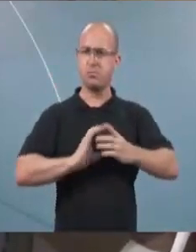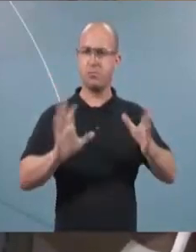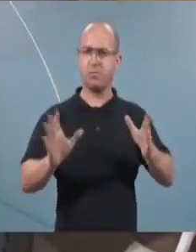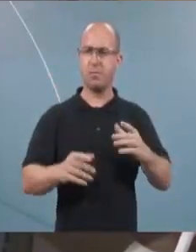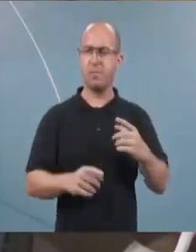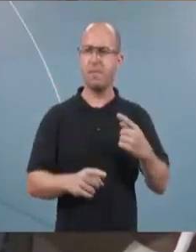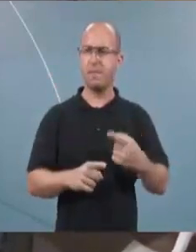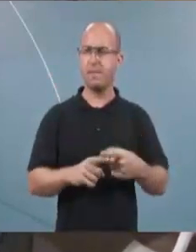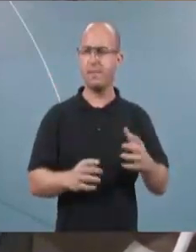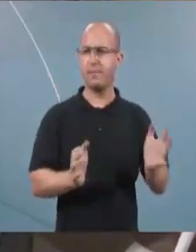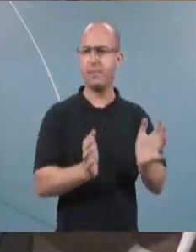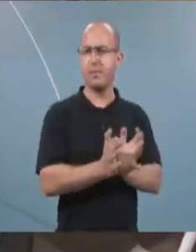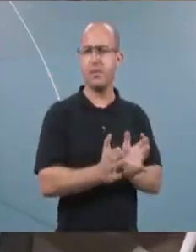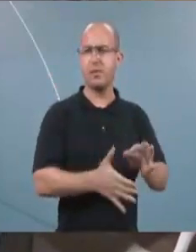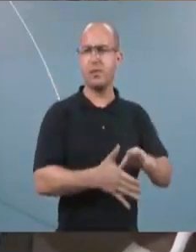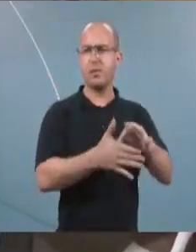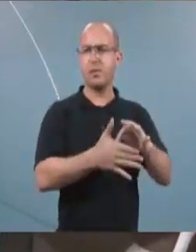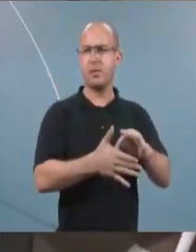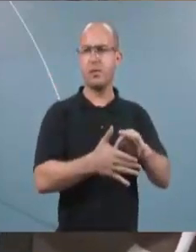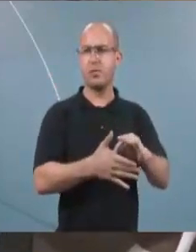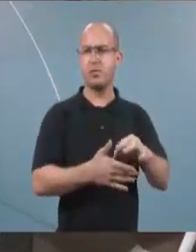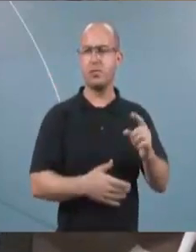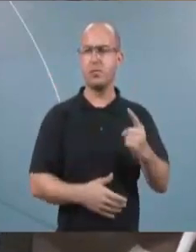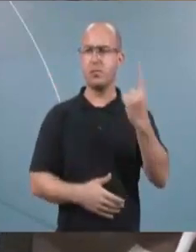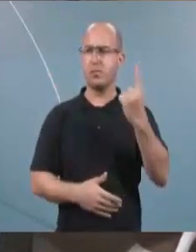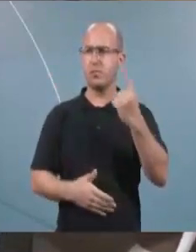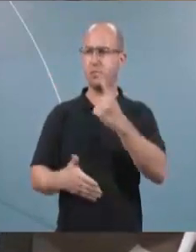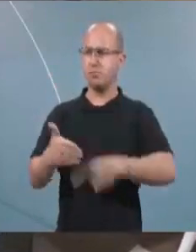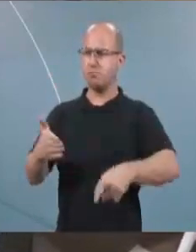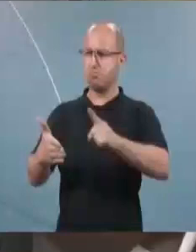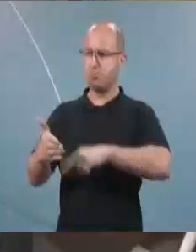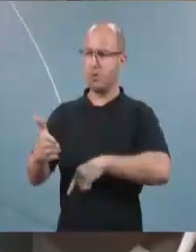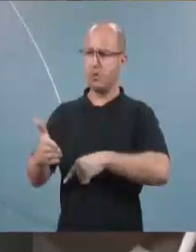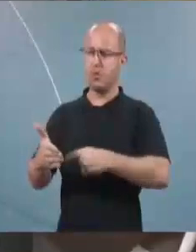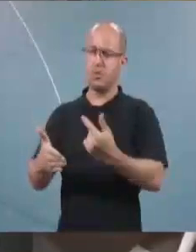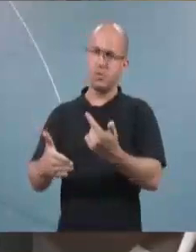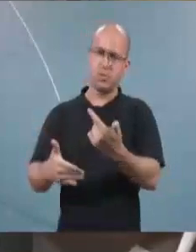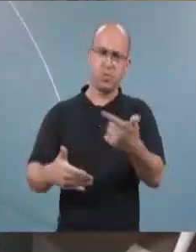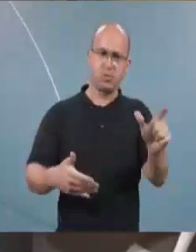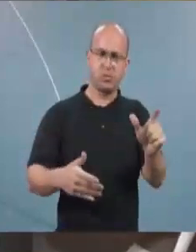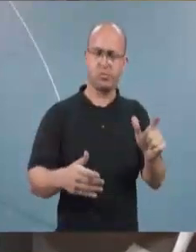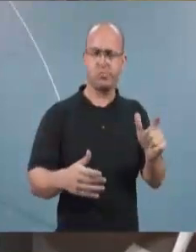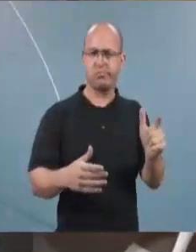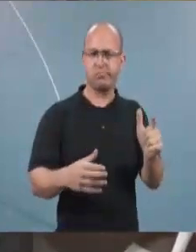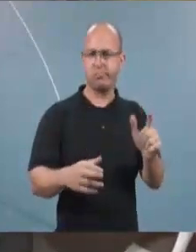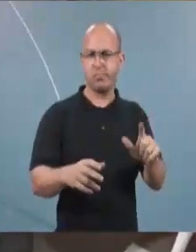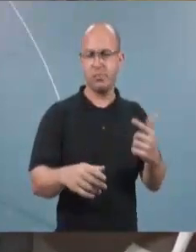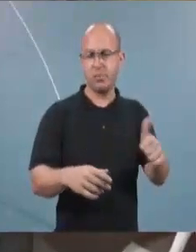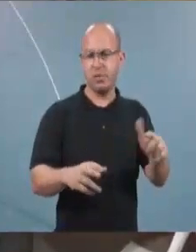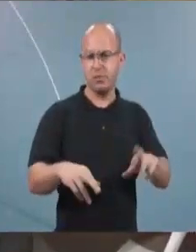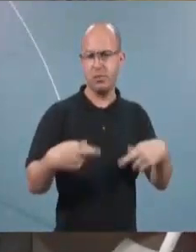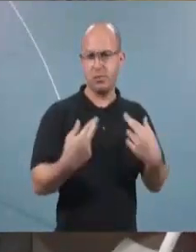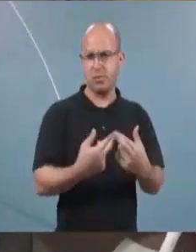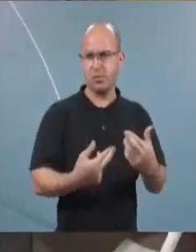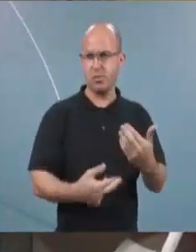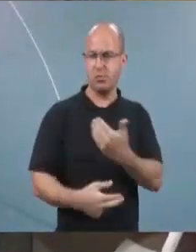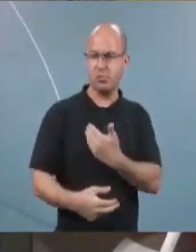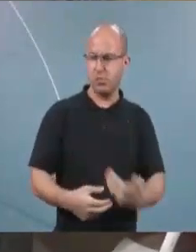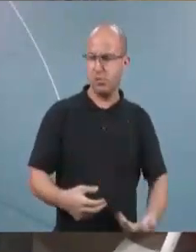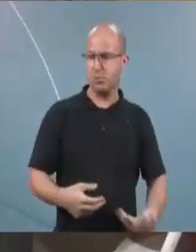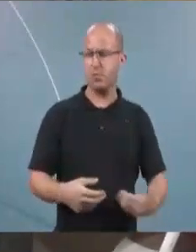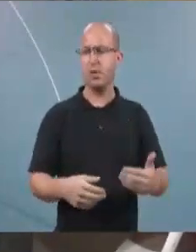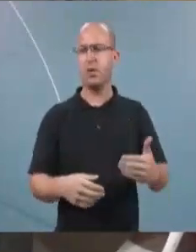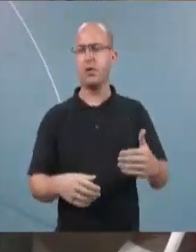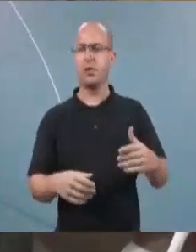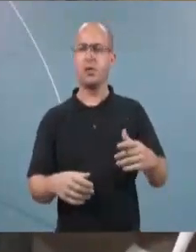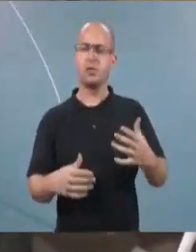porque o colegiado de líder er um colegiado basta um ved que nenhum já não faria sessão a audiência pública e eu achei que não